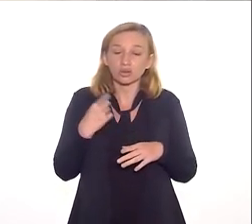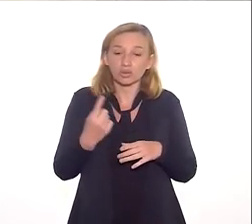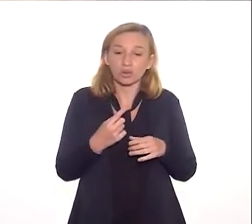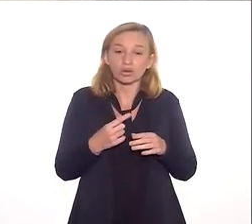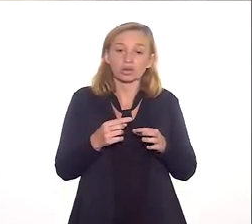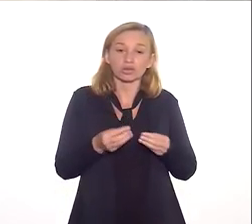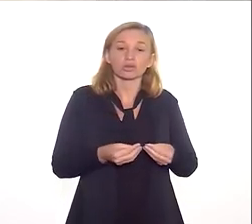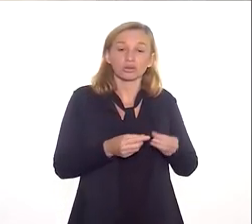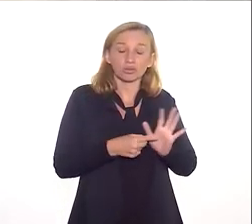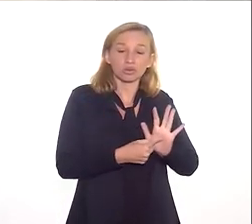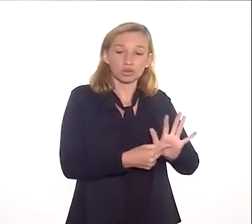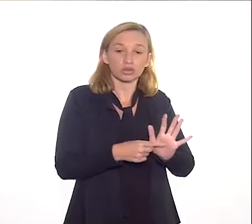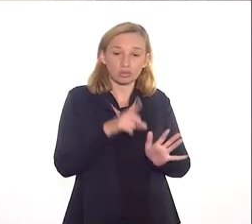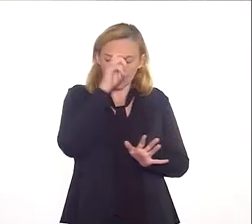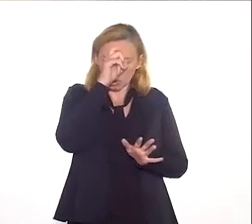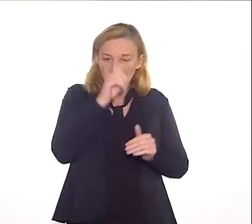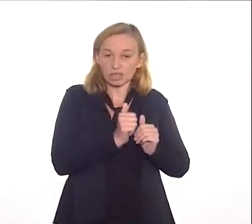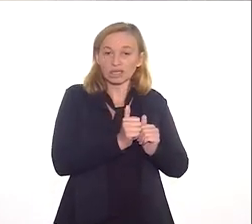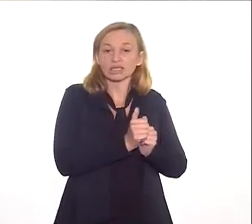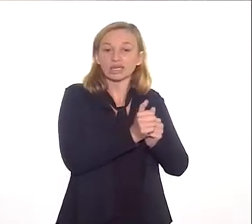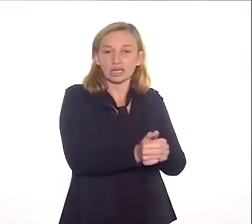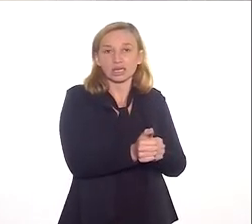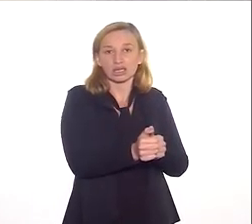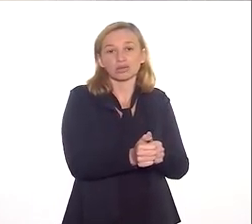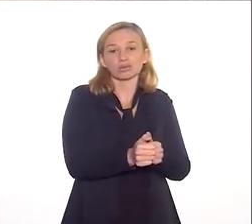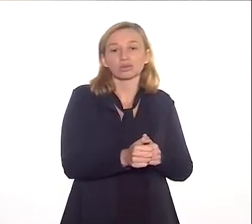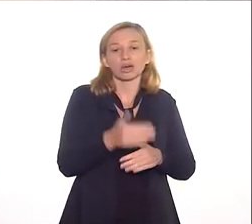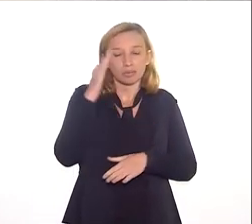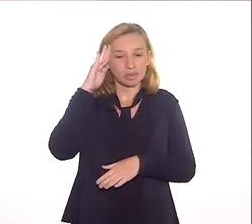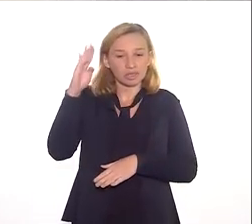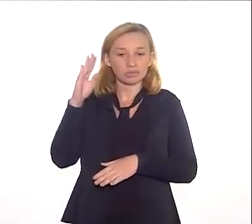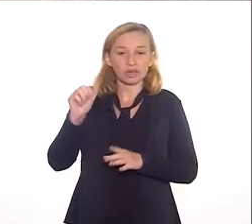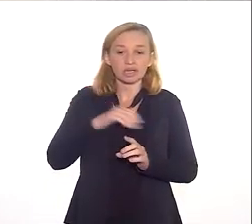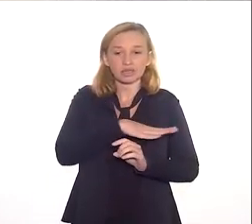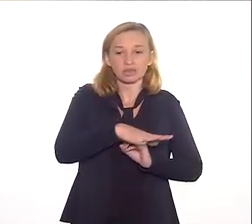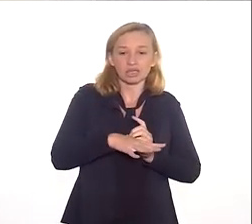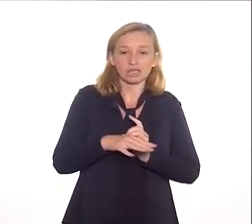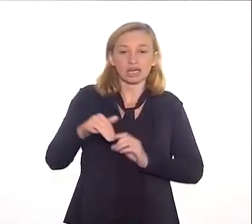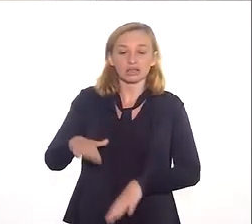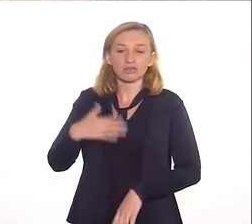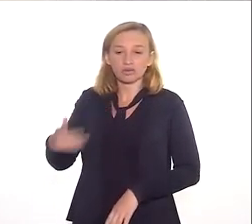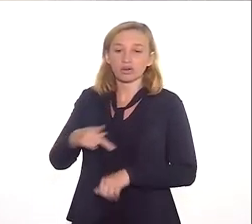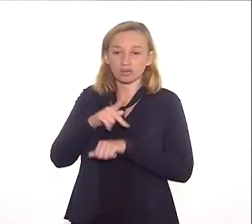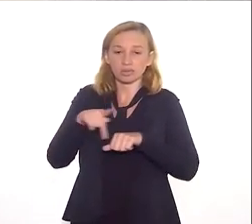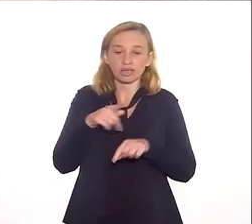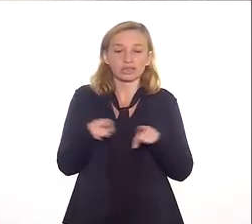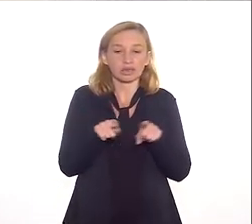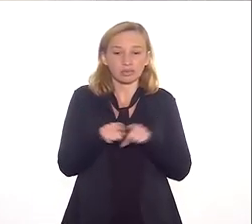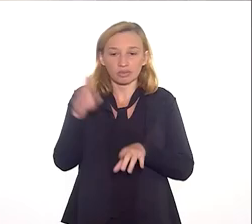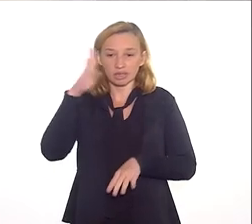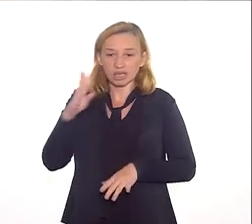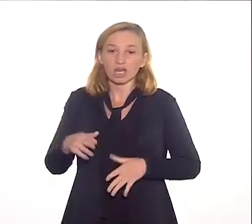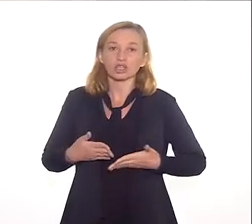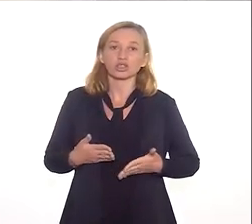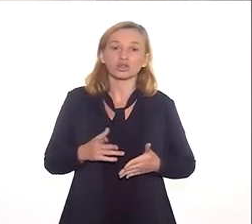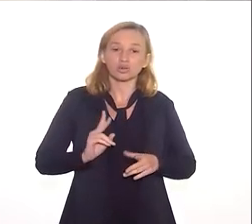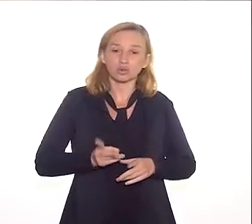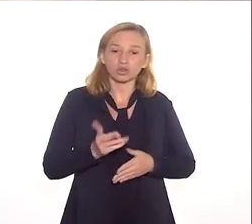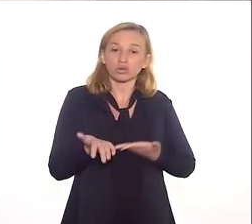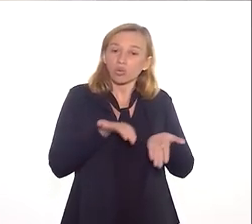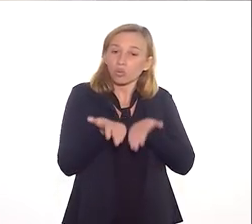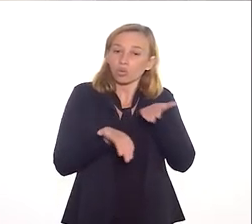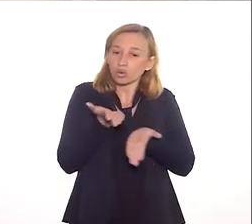gente estabeleceu para o hospital, seguindo a tendência das principais sociedades internacionais, inclusive das brasileiras, de